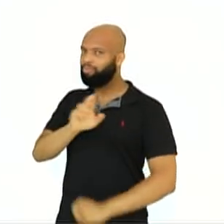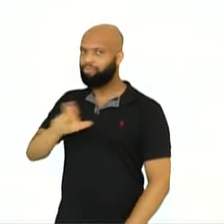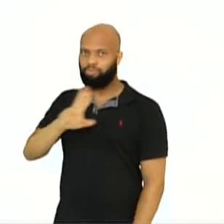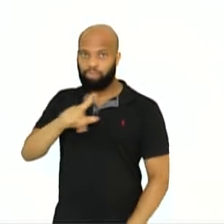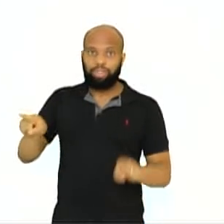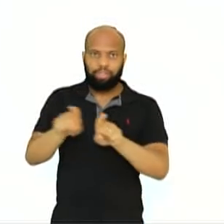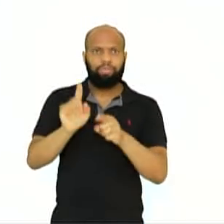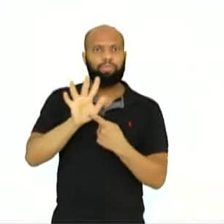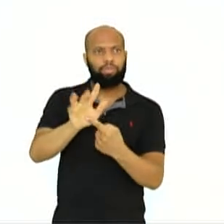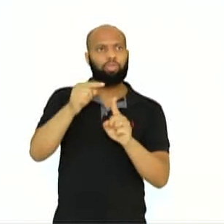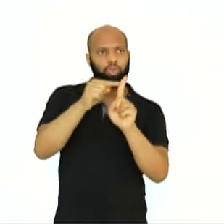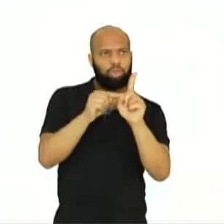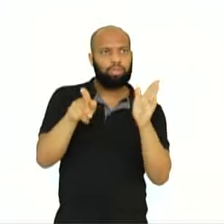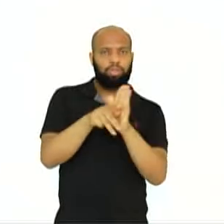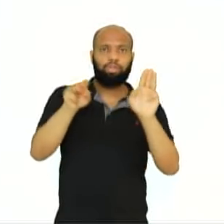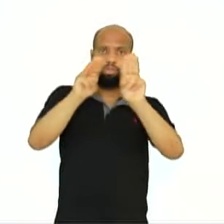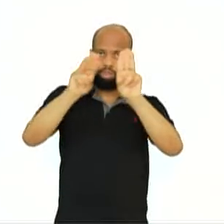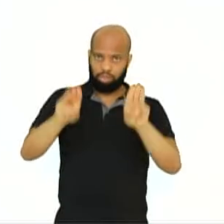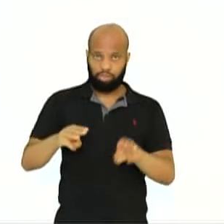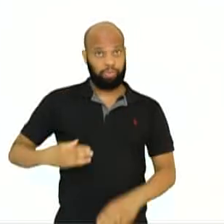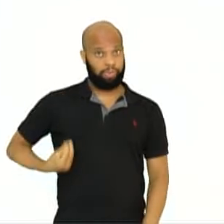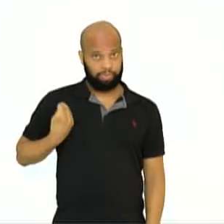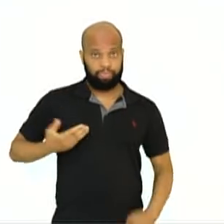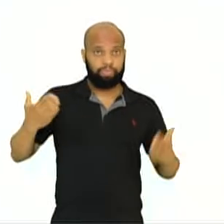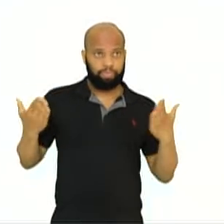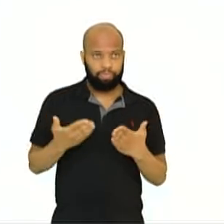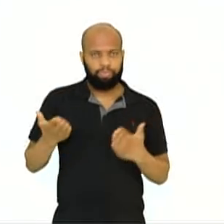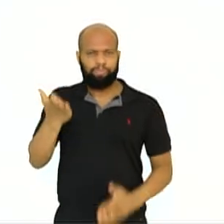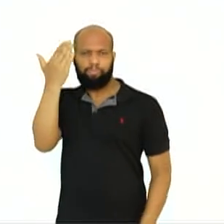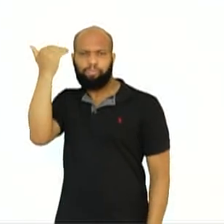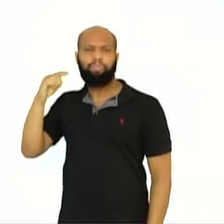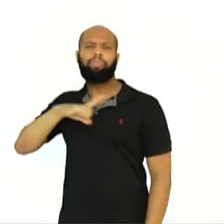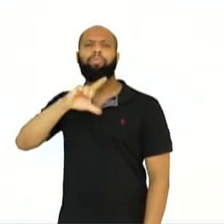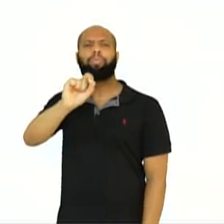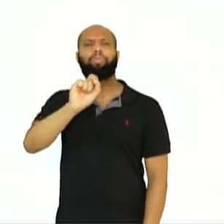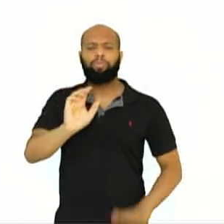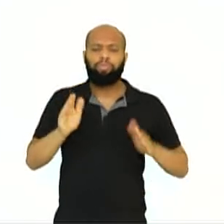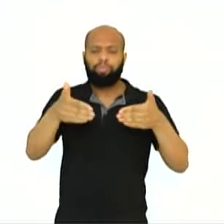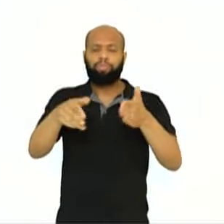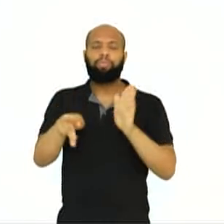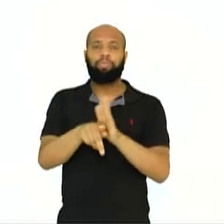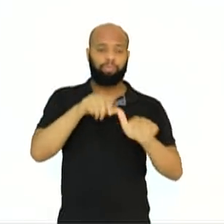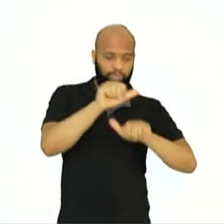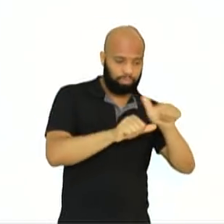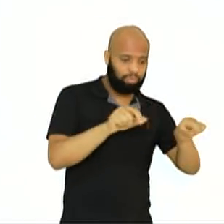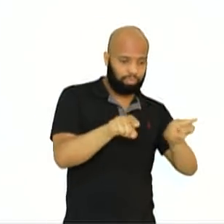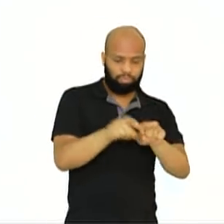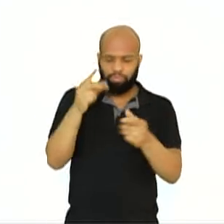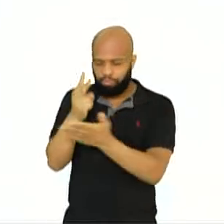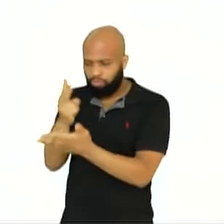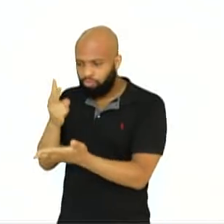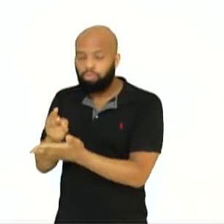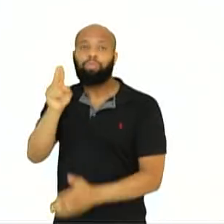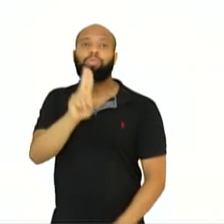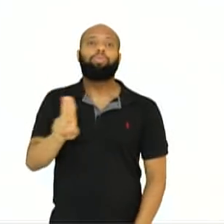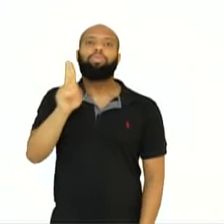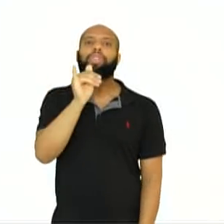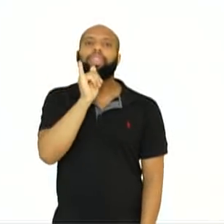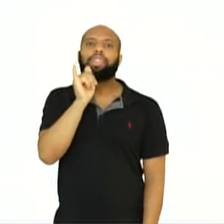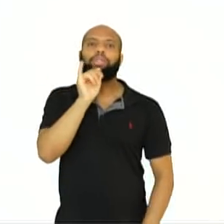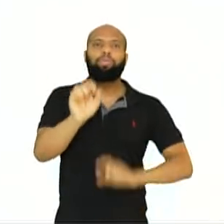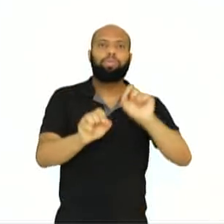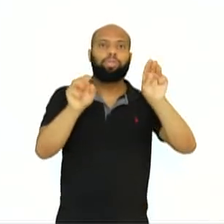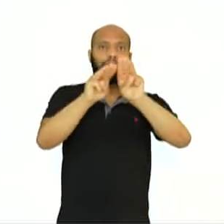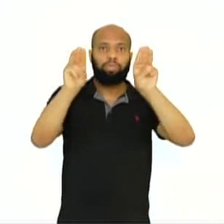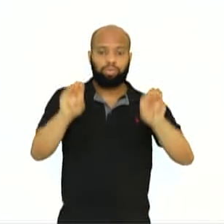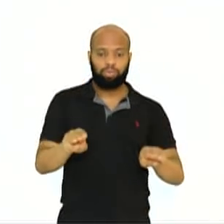aí. A retomada da aula passada, trabalhamos mais focando nas mudanças e permanências, principalmente utilizamos como exemplo o